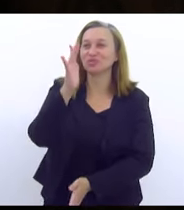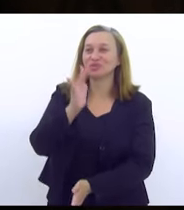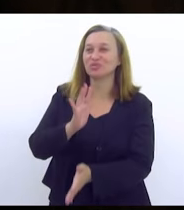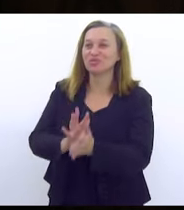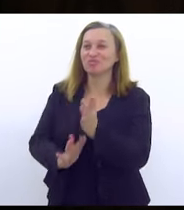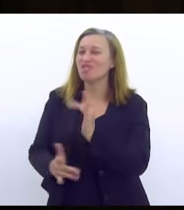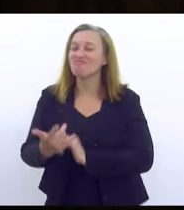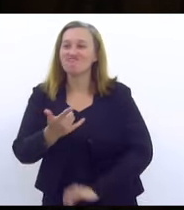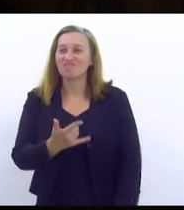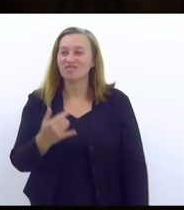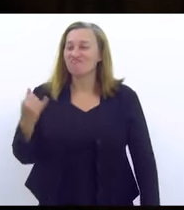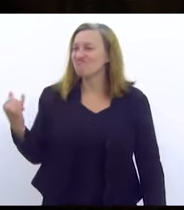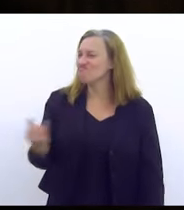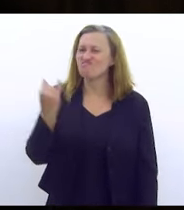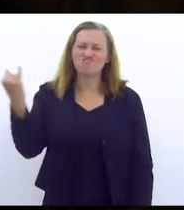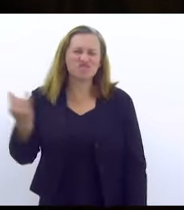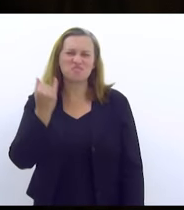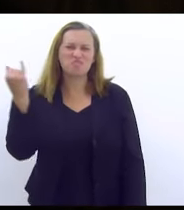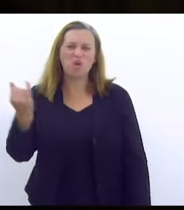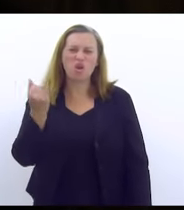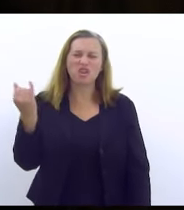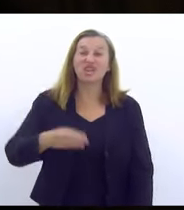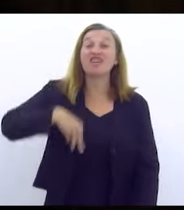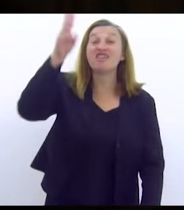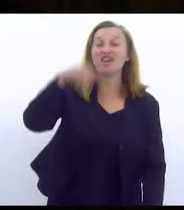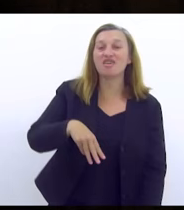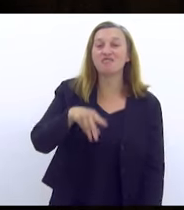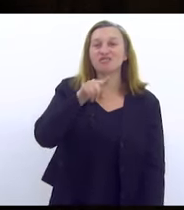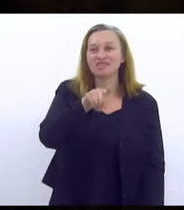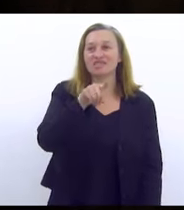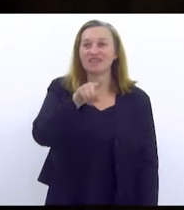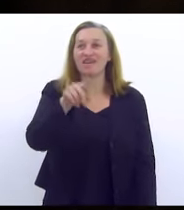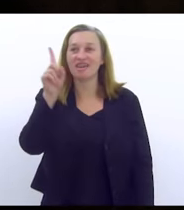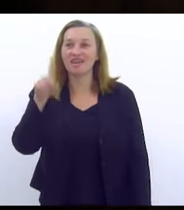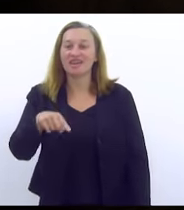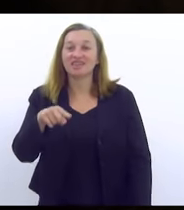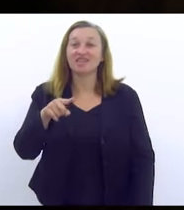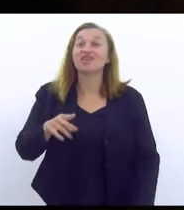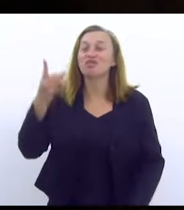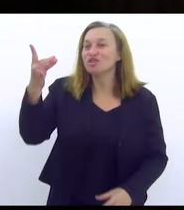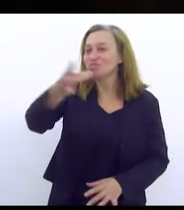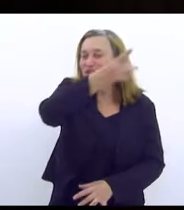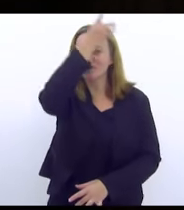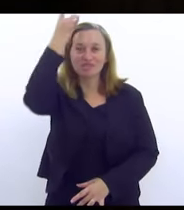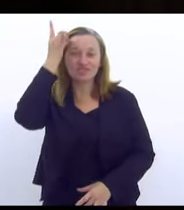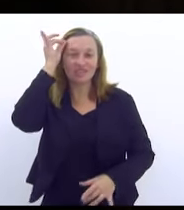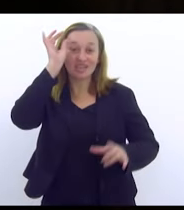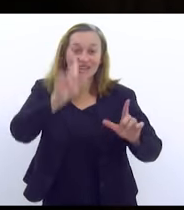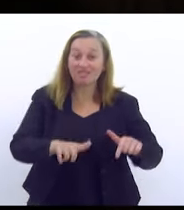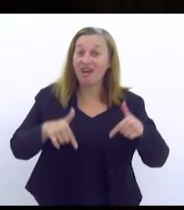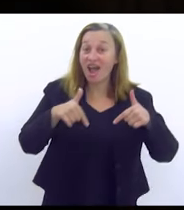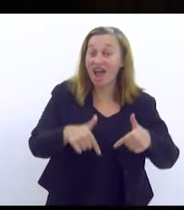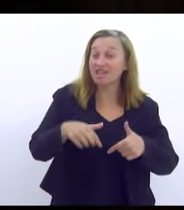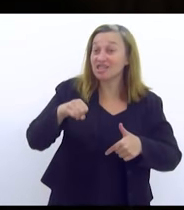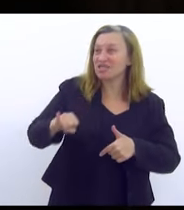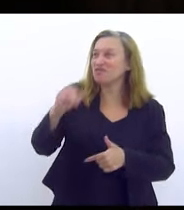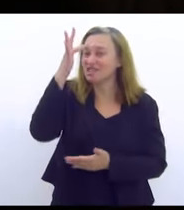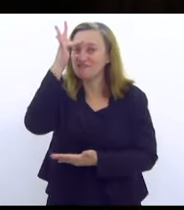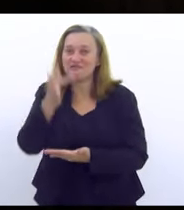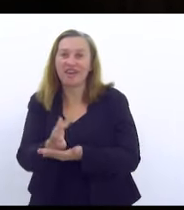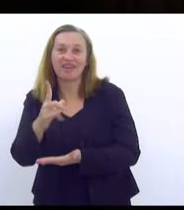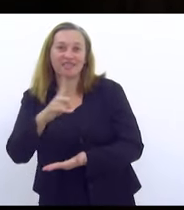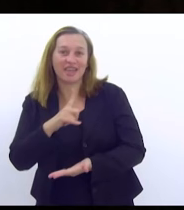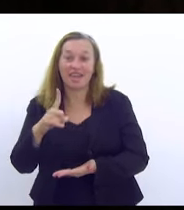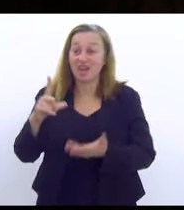não importa quem você é. A fonte jorra se você tem fé. Lá